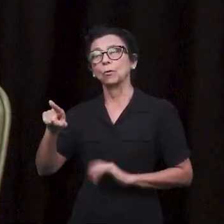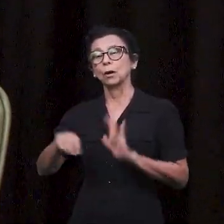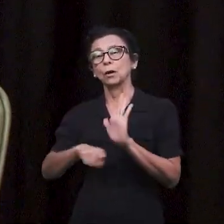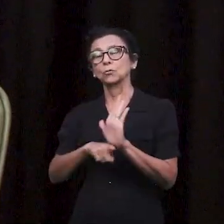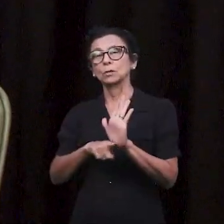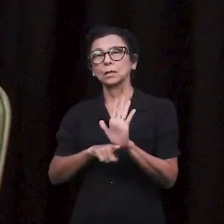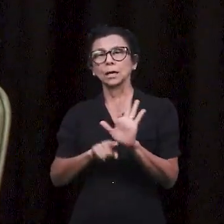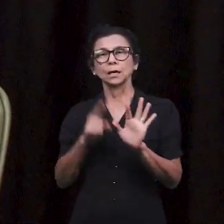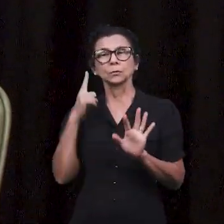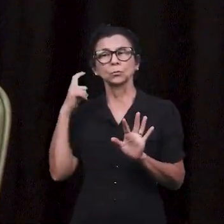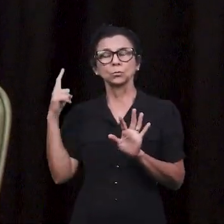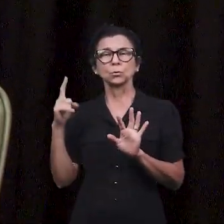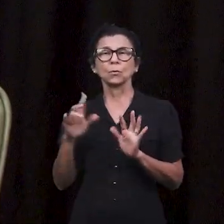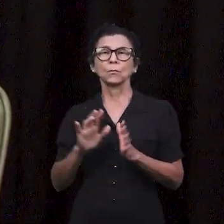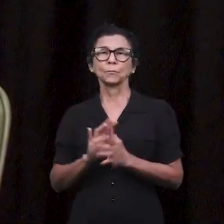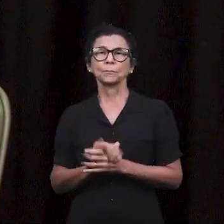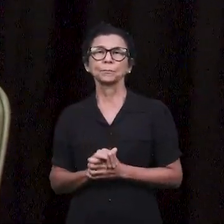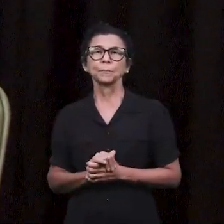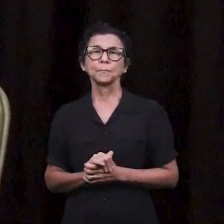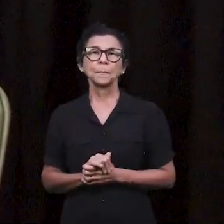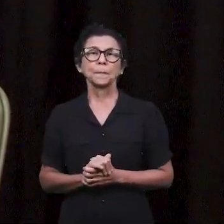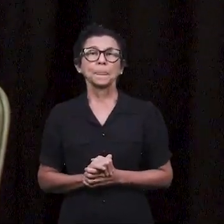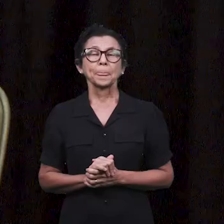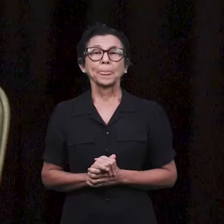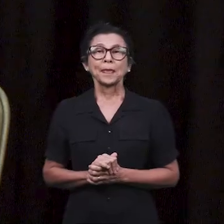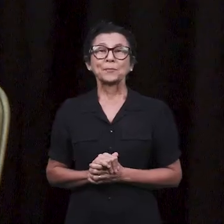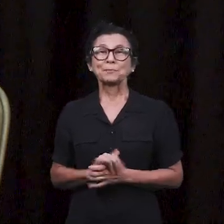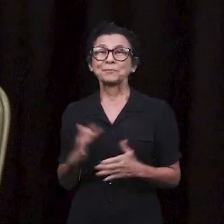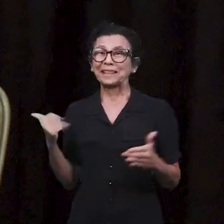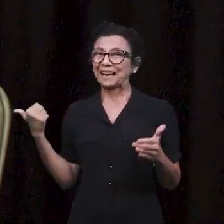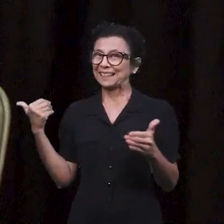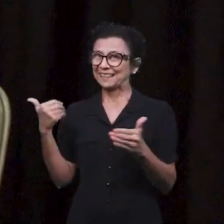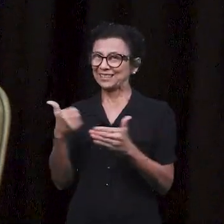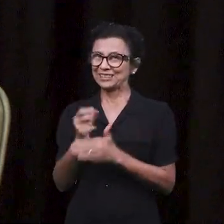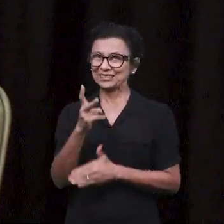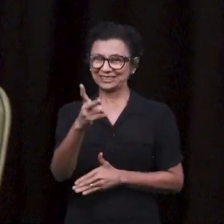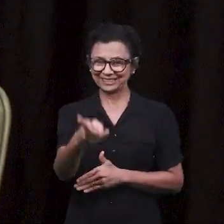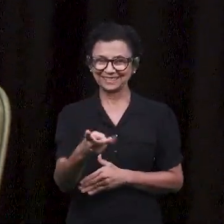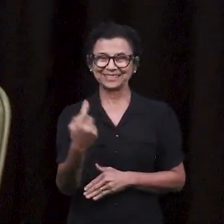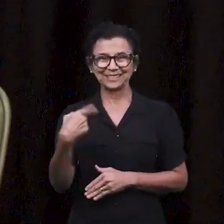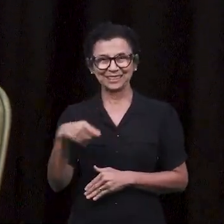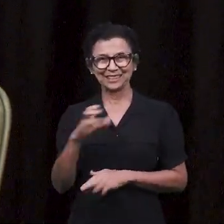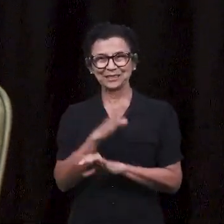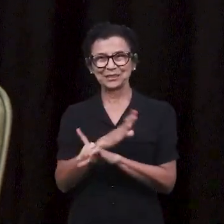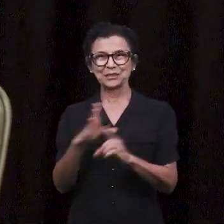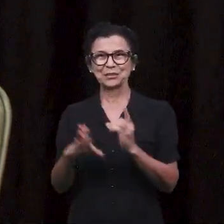som, na projeção, e desde aquele momento, tanto que até hoje eu vou em todos os cultos das senhoras.